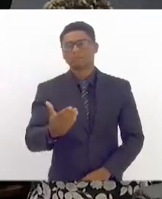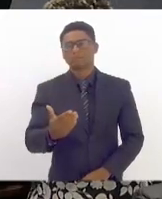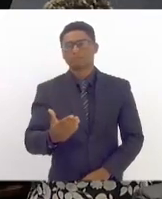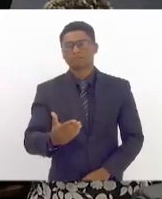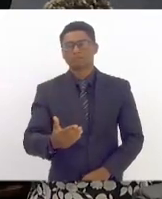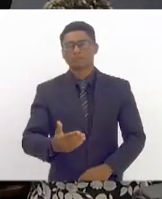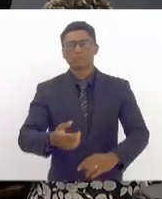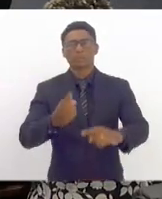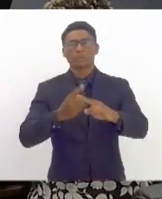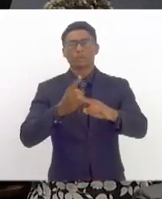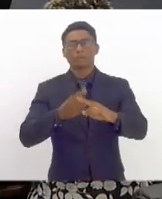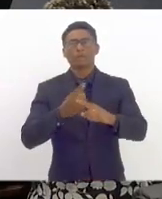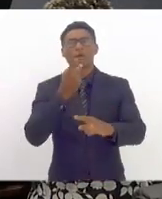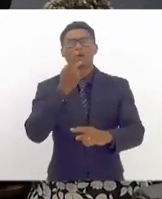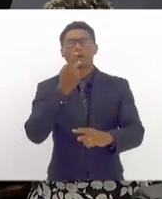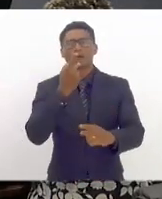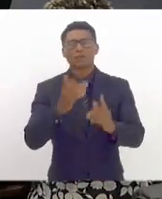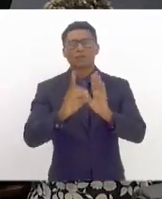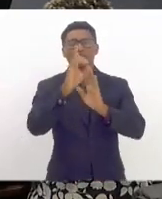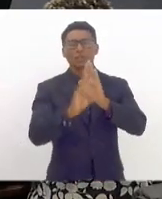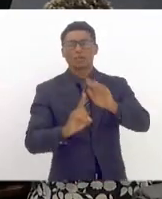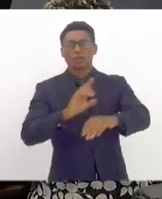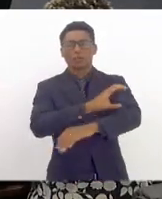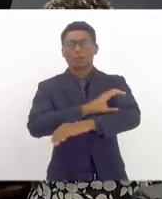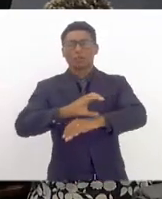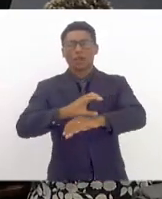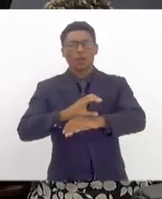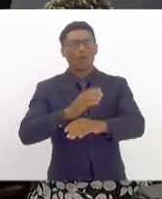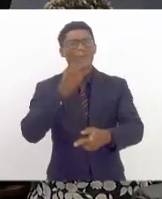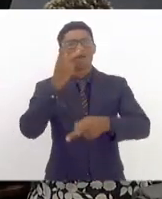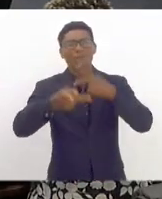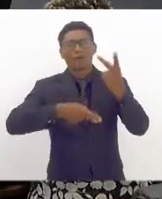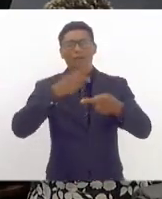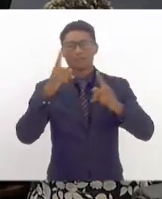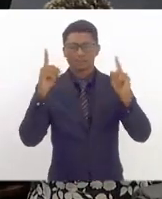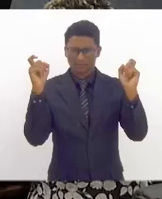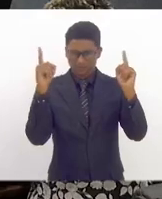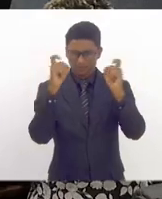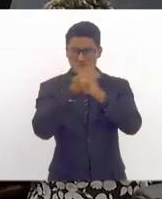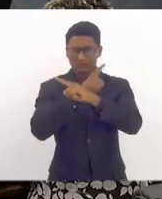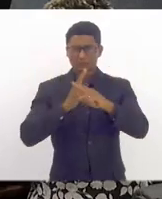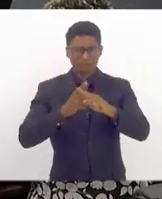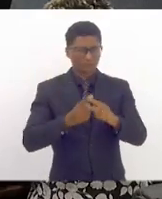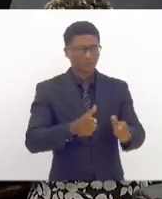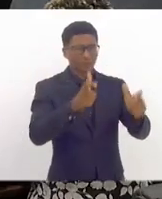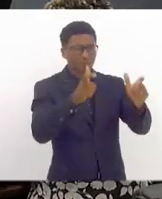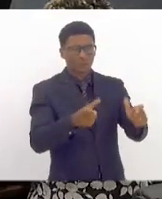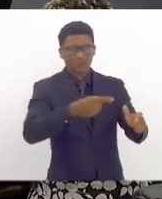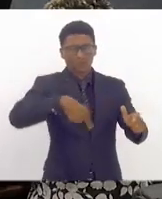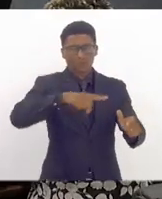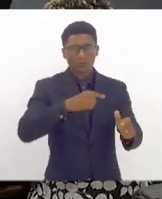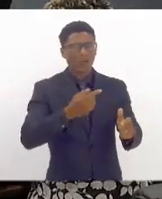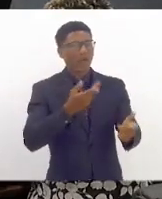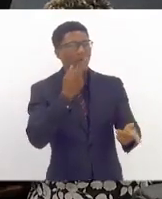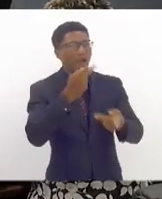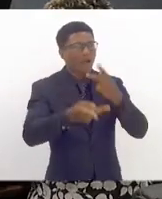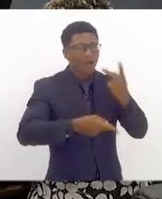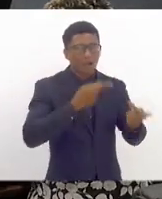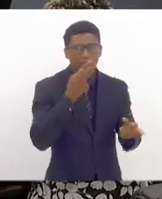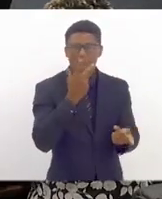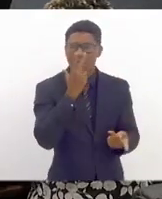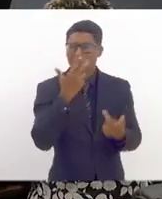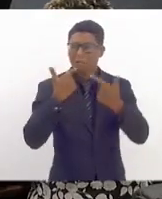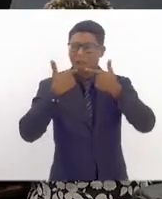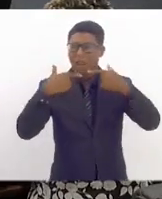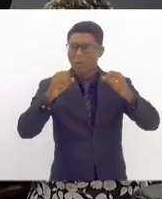na verdade falar de direito cultural é uma coisa muito difícil a gente quando fala isso no nosso territórios parece que ele está parece que ele está sendo uma linguagem